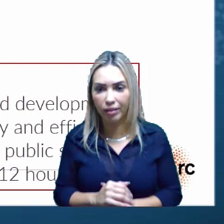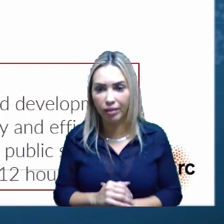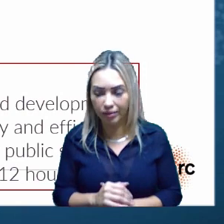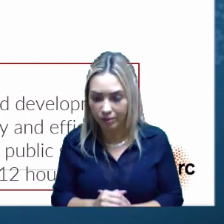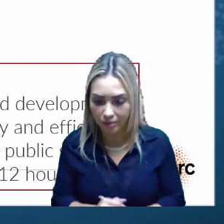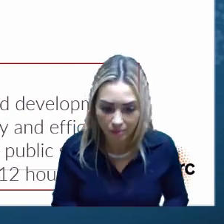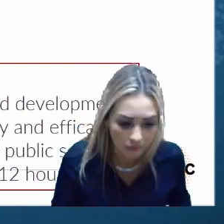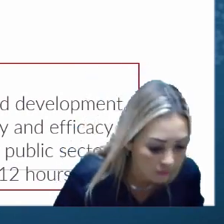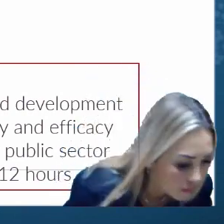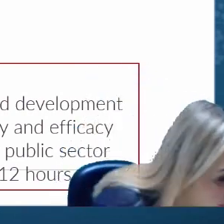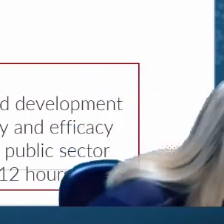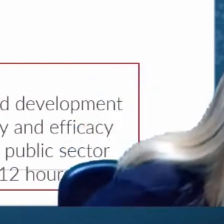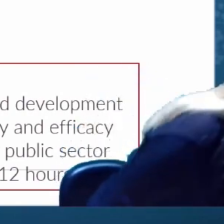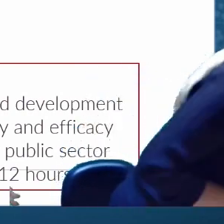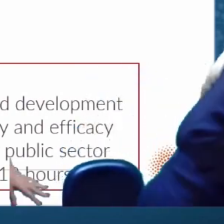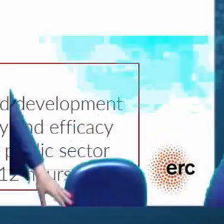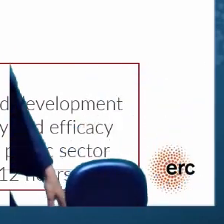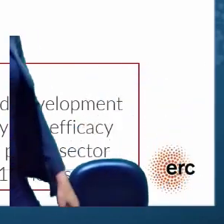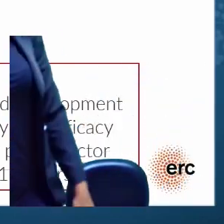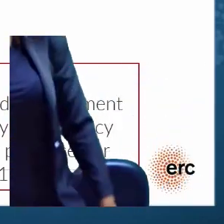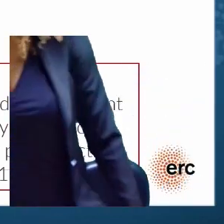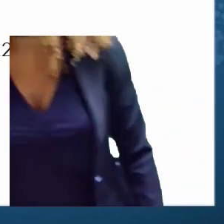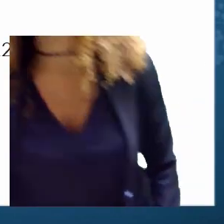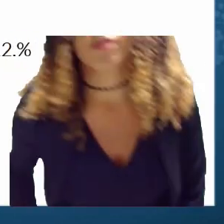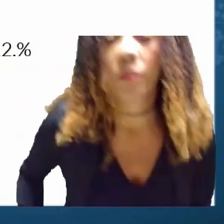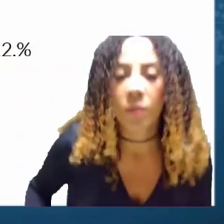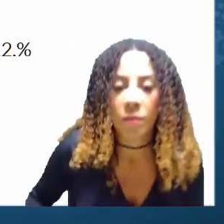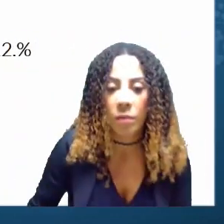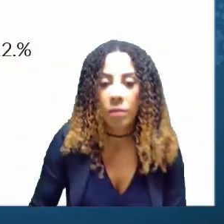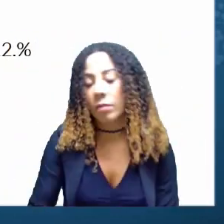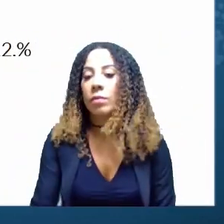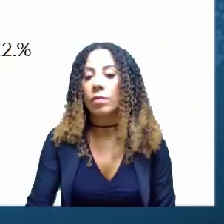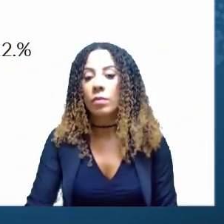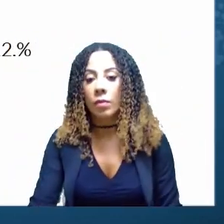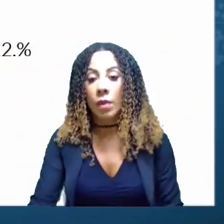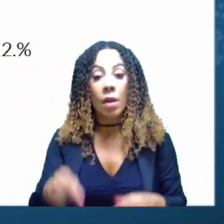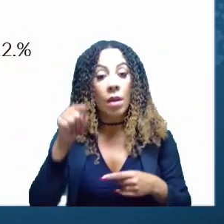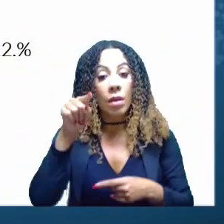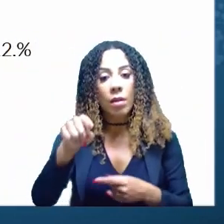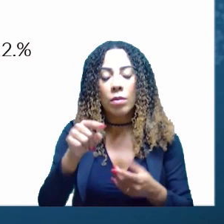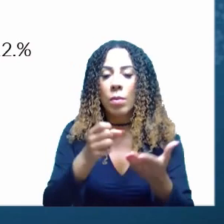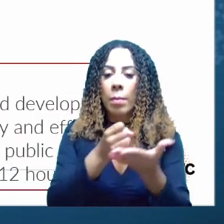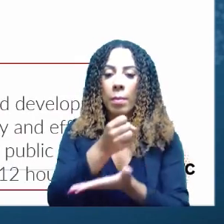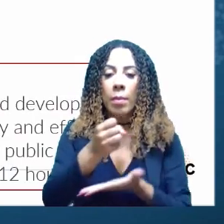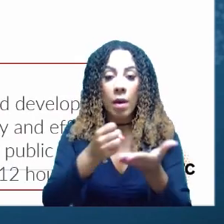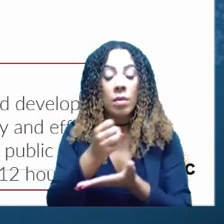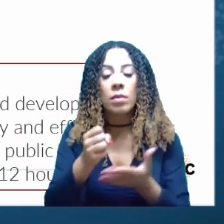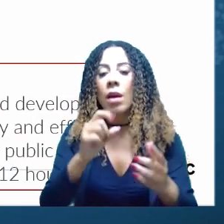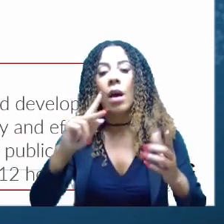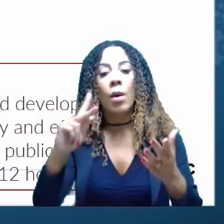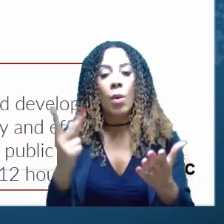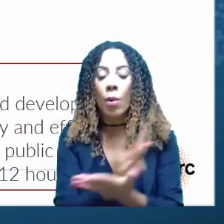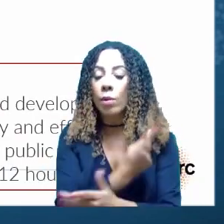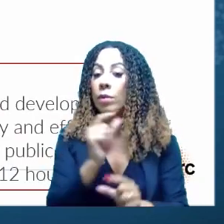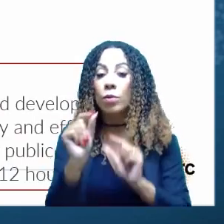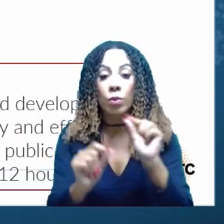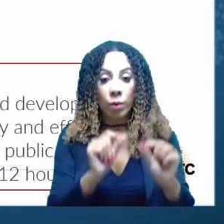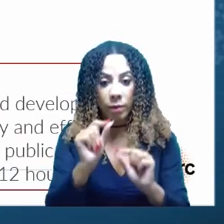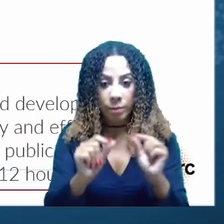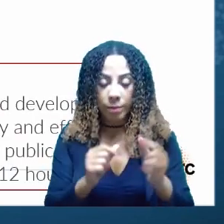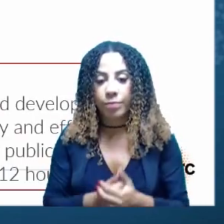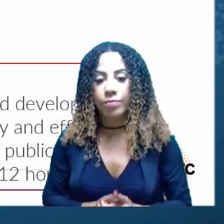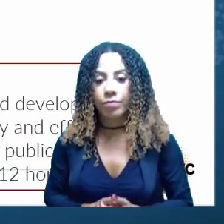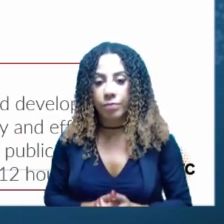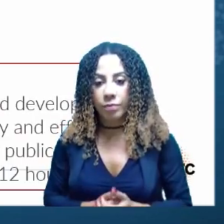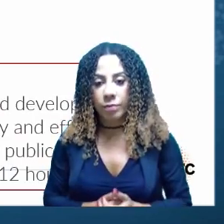vacinas licenciadas em 10 meses. Isso, basicamente, o que aconteceu foi que